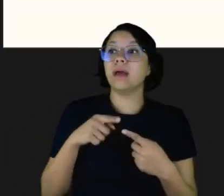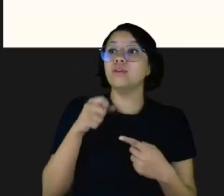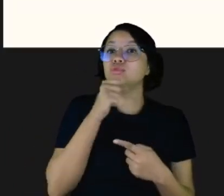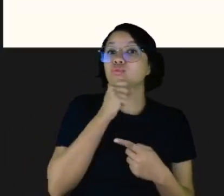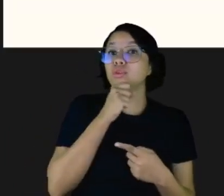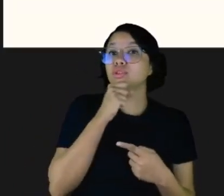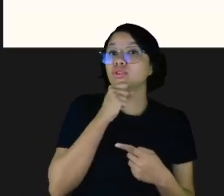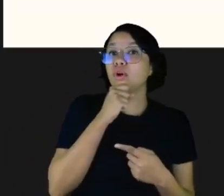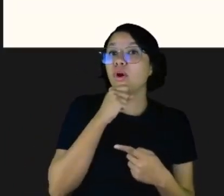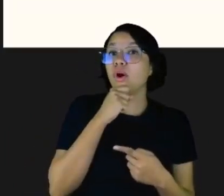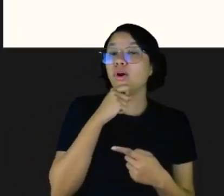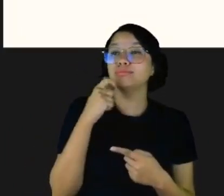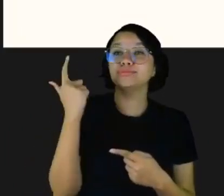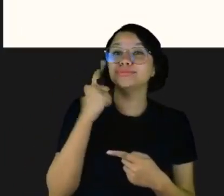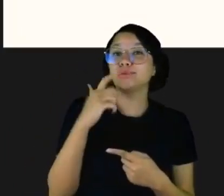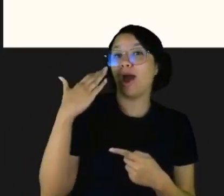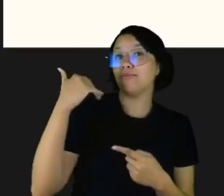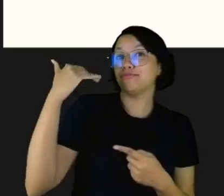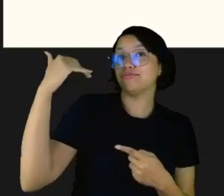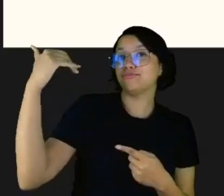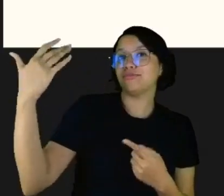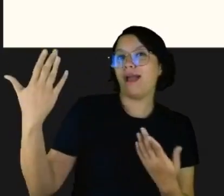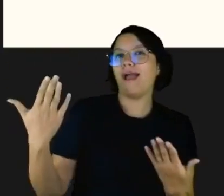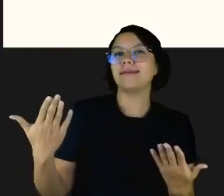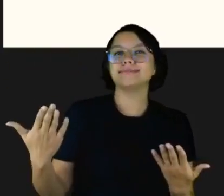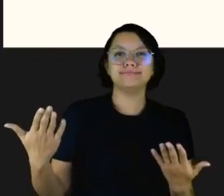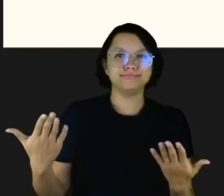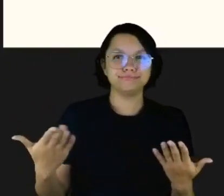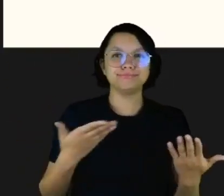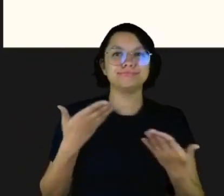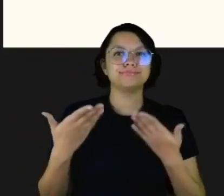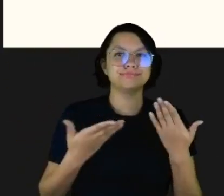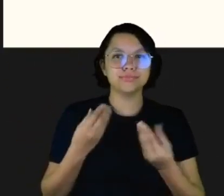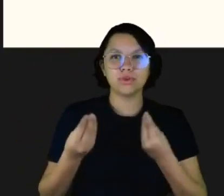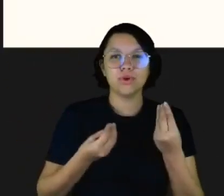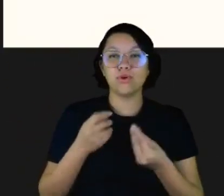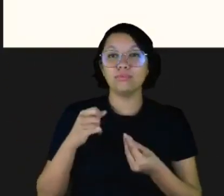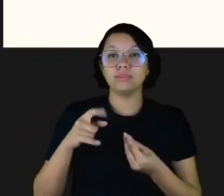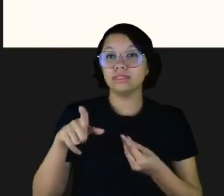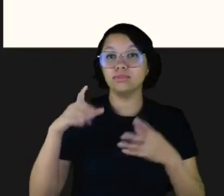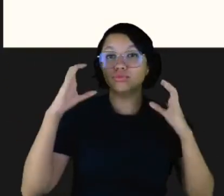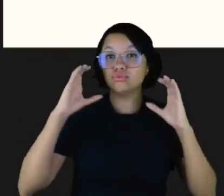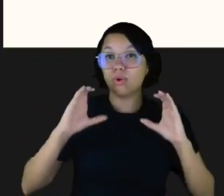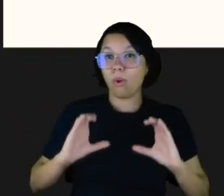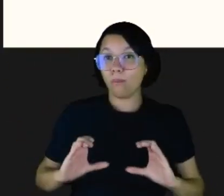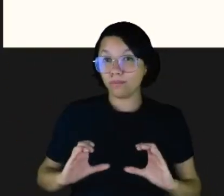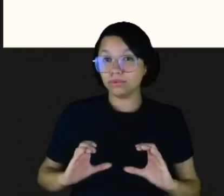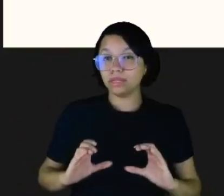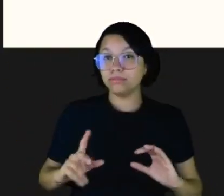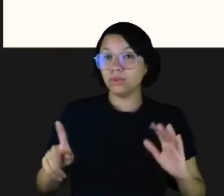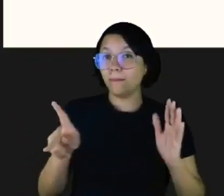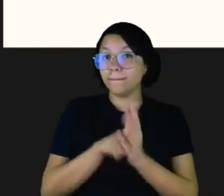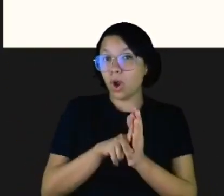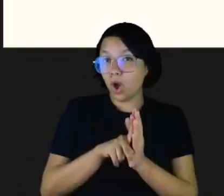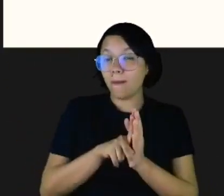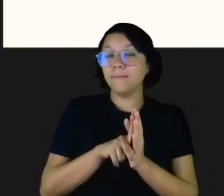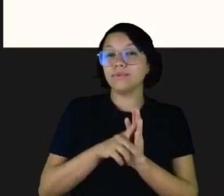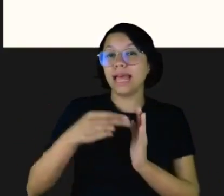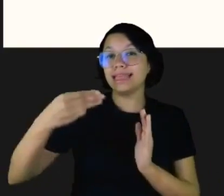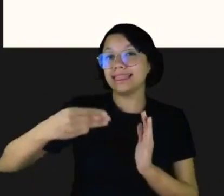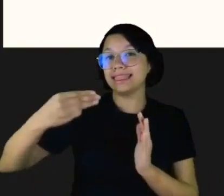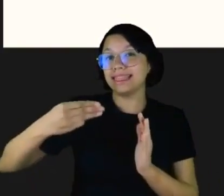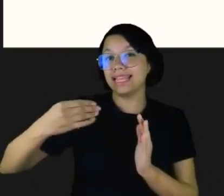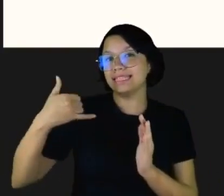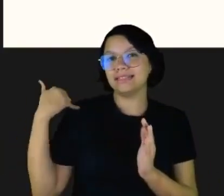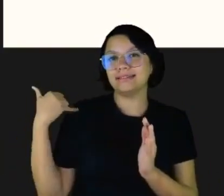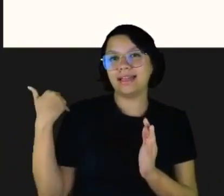fama. O idoso ficou com a fama como se aquilo fosse um comportamento da terceira idade. Então,